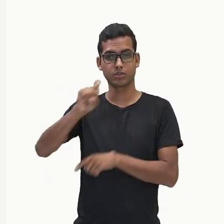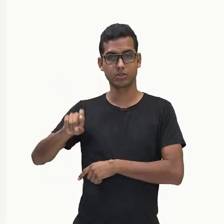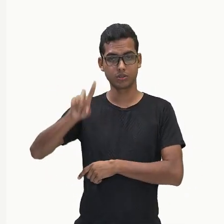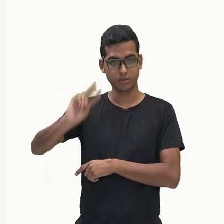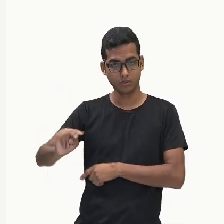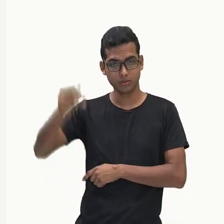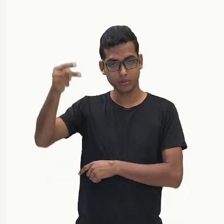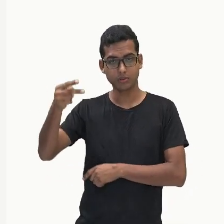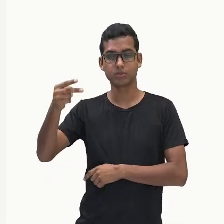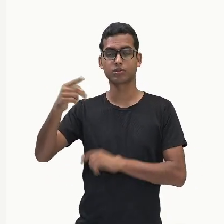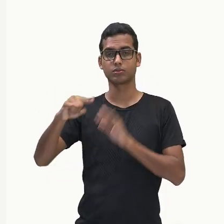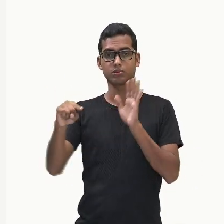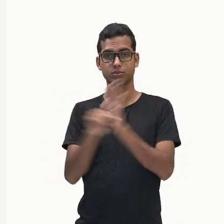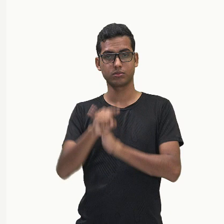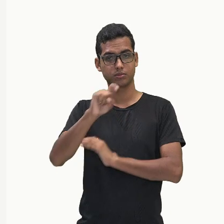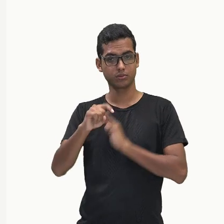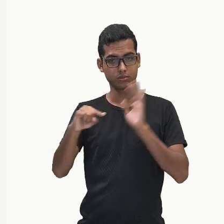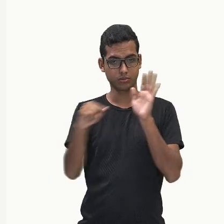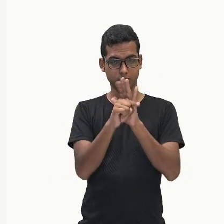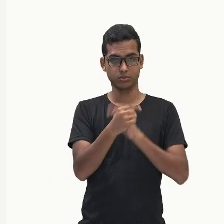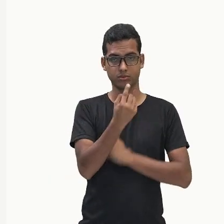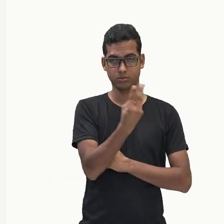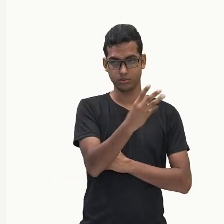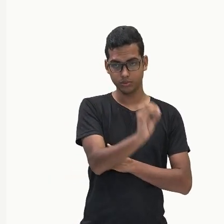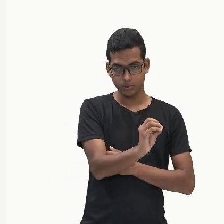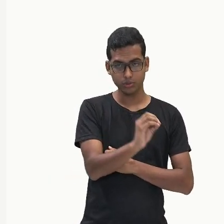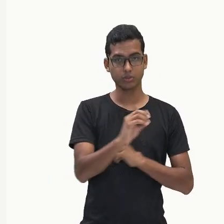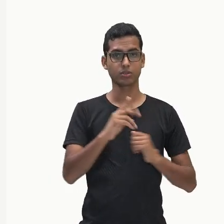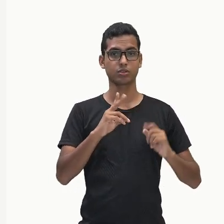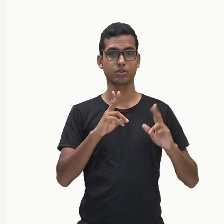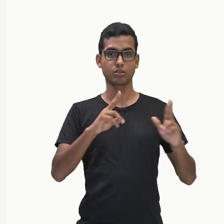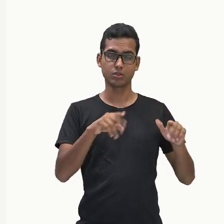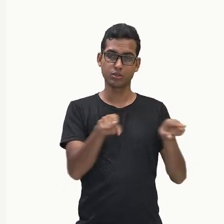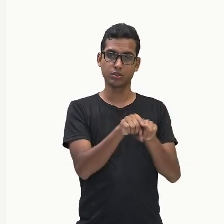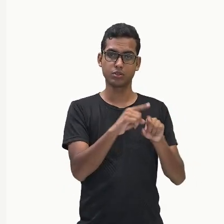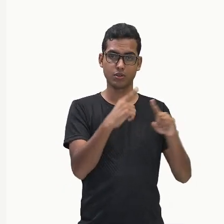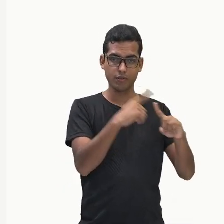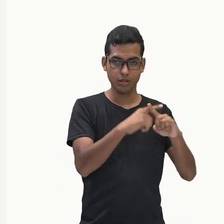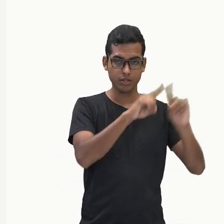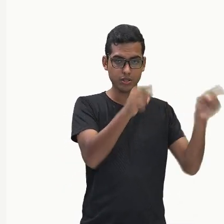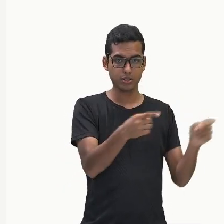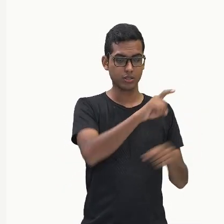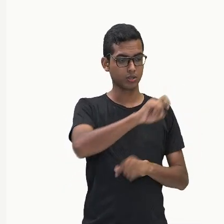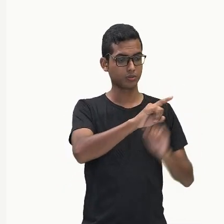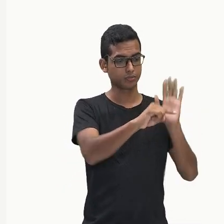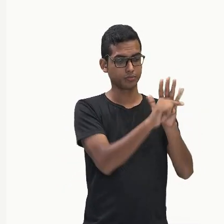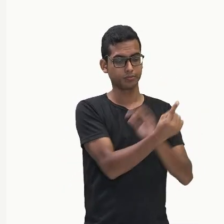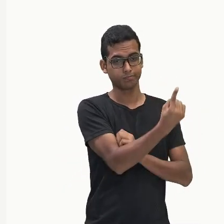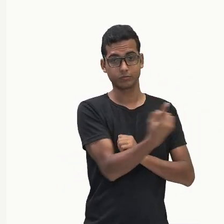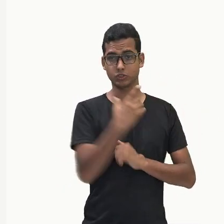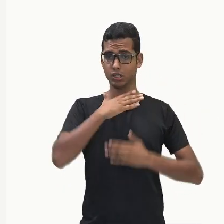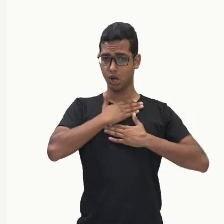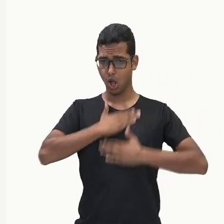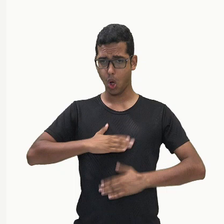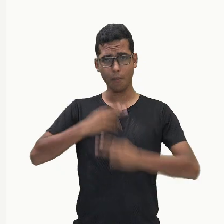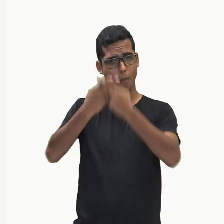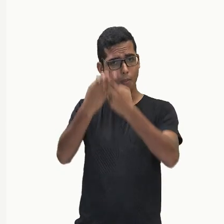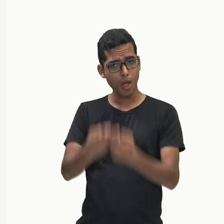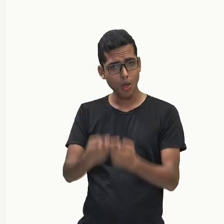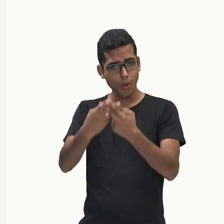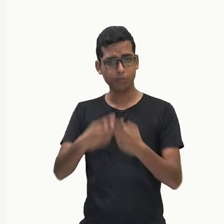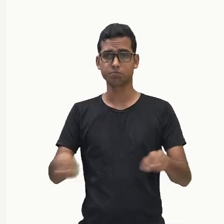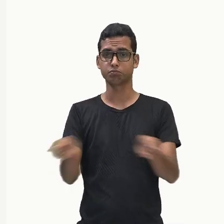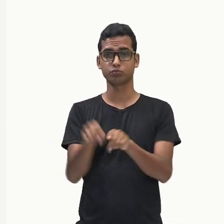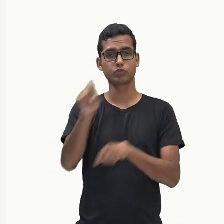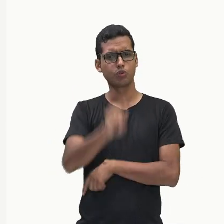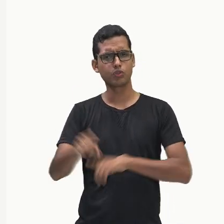bom? Um produto com x menos 1. Se você tiver calma e paciência, você pode